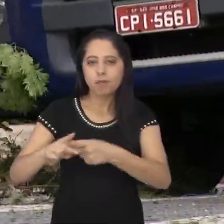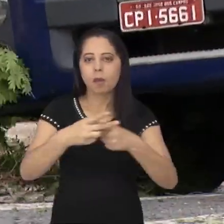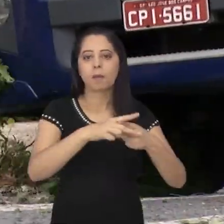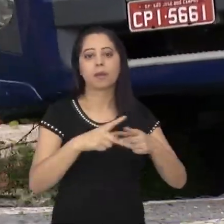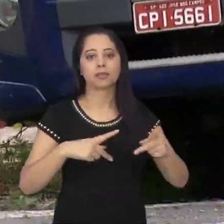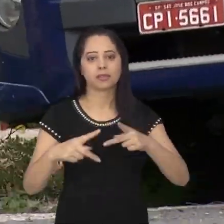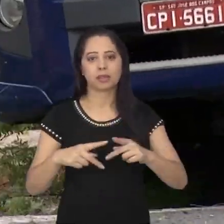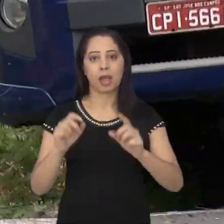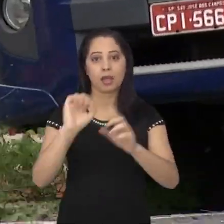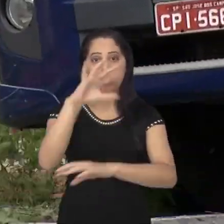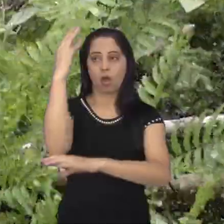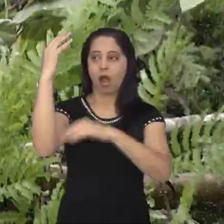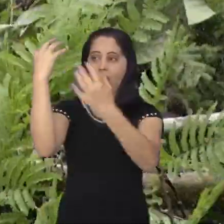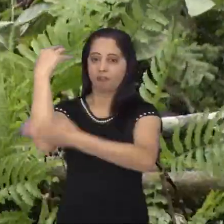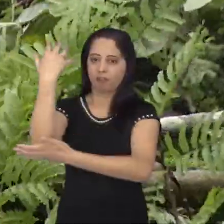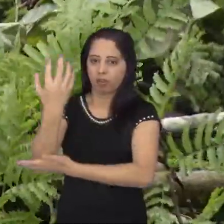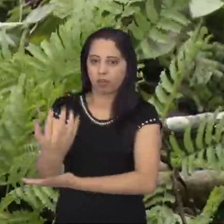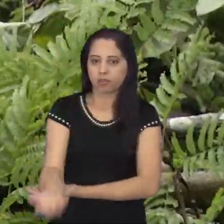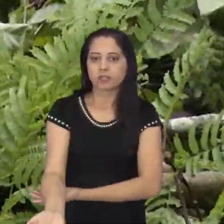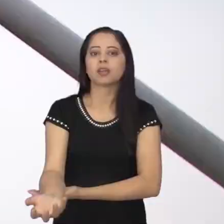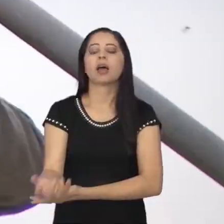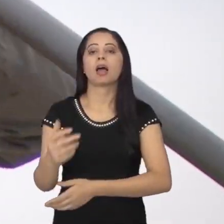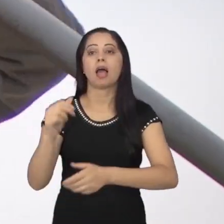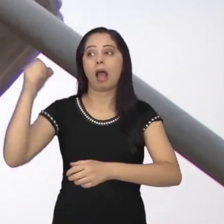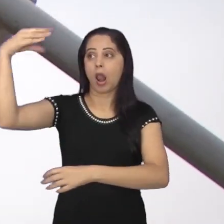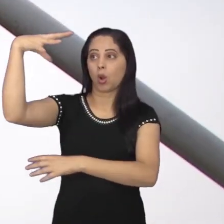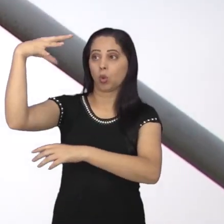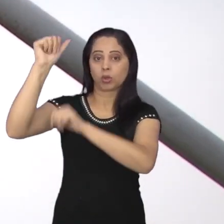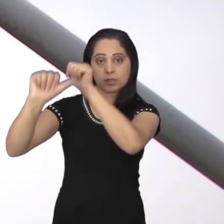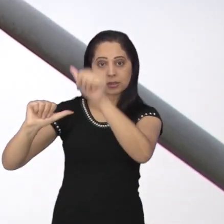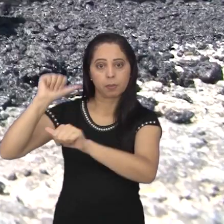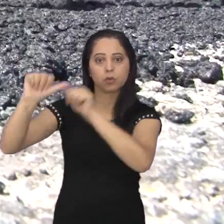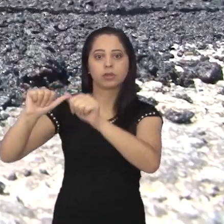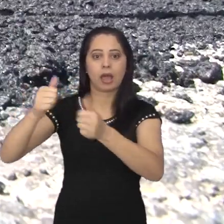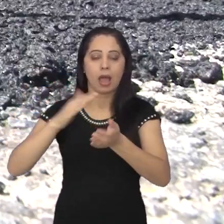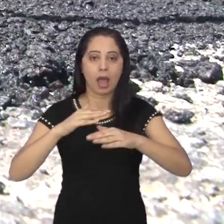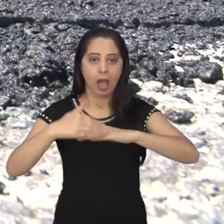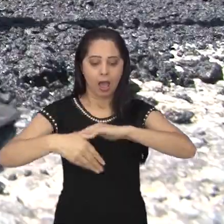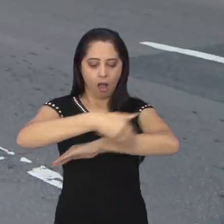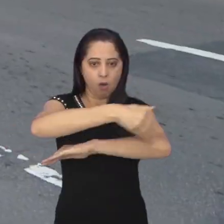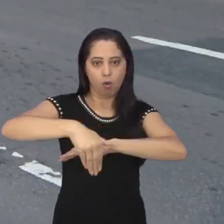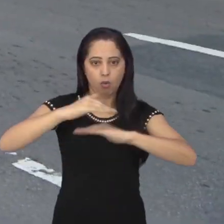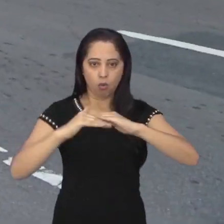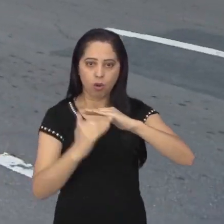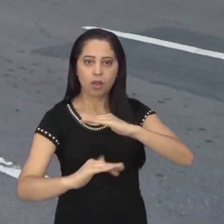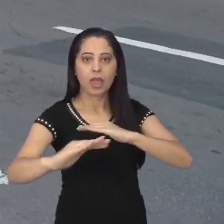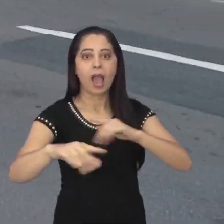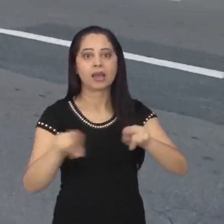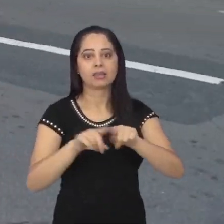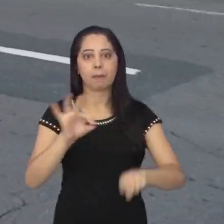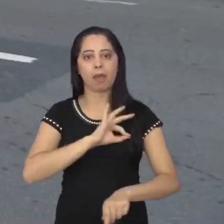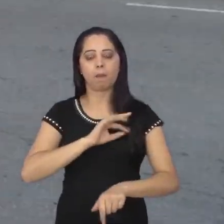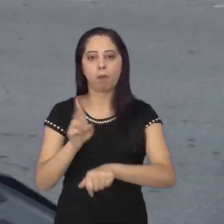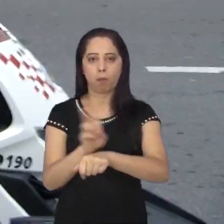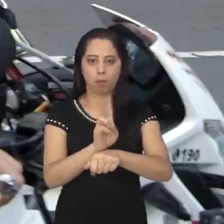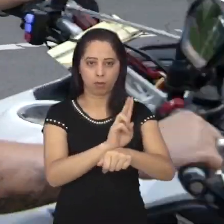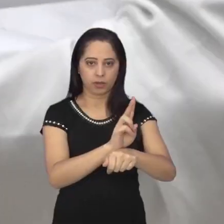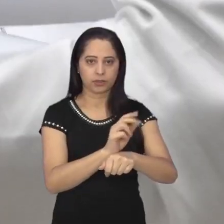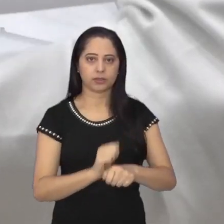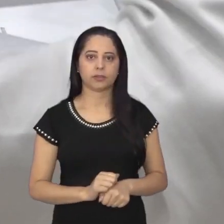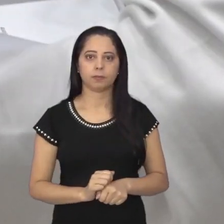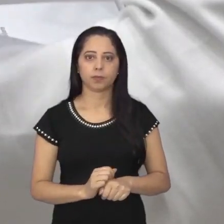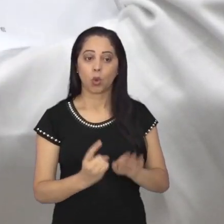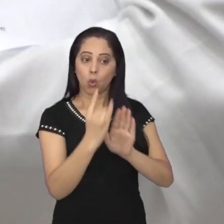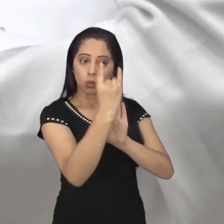pública na cidade, como podas de árvores, troca de lâmpadas, tapa-buraco e ronda policial em alguns bairros.